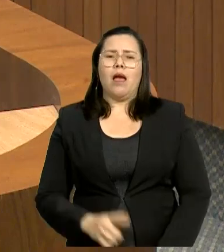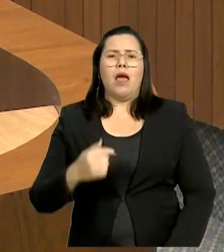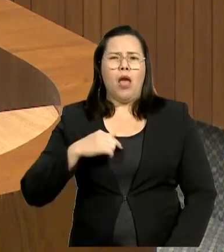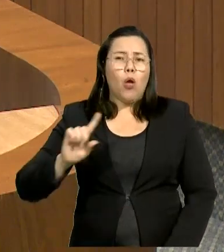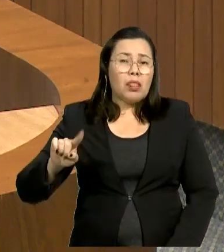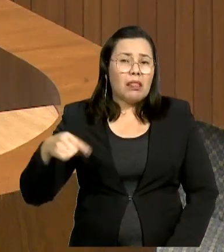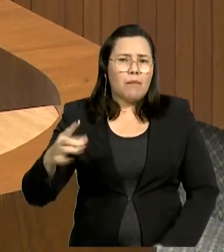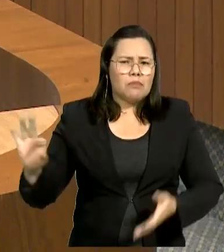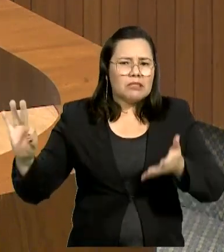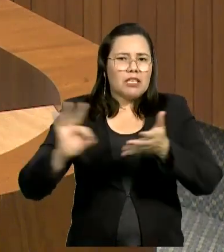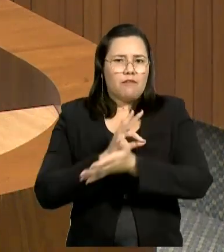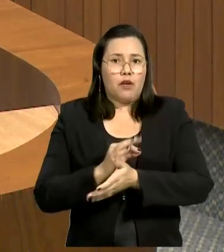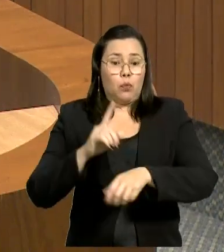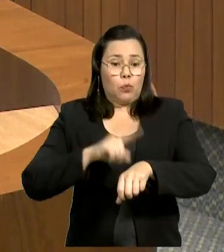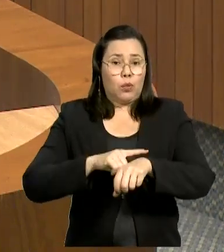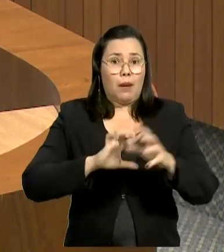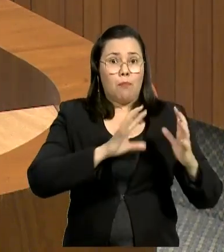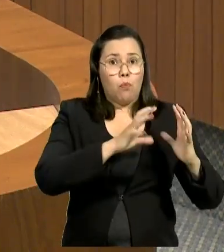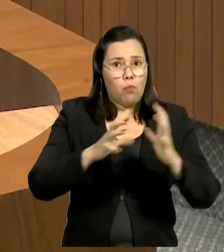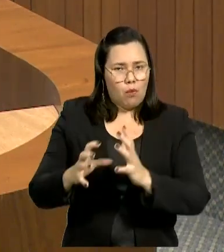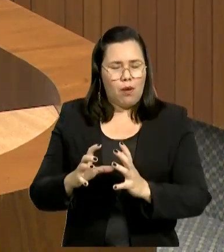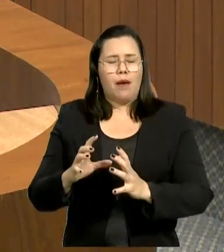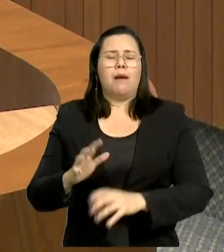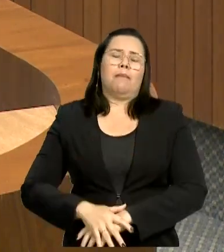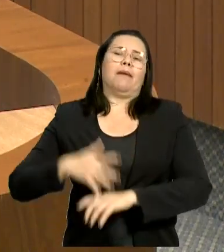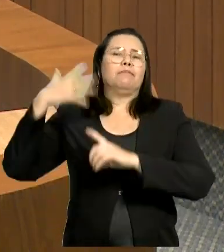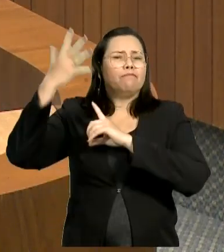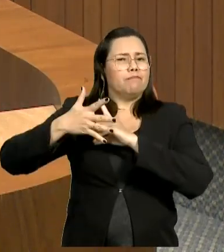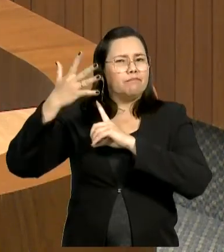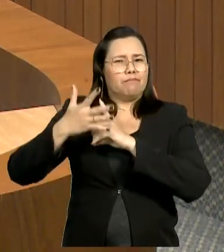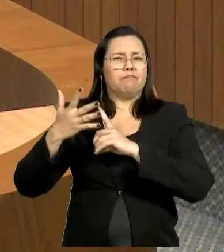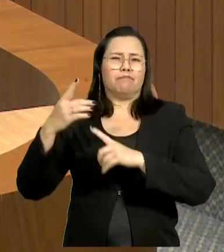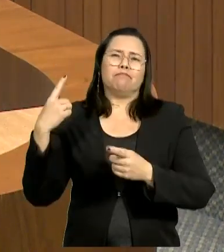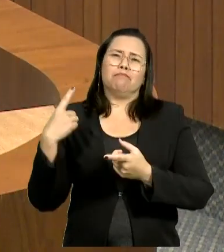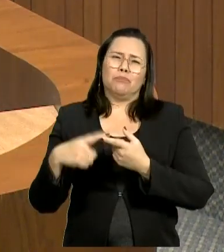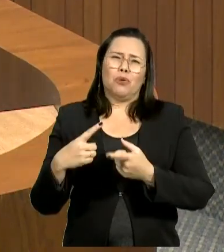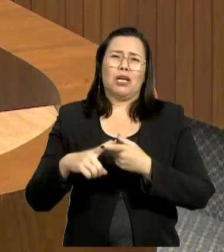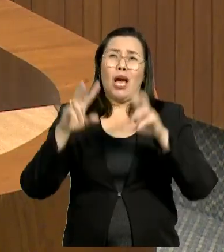de blocos, porque já está ficando exíguo o tempo e os assuntos são muitos. Tem que fundamentar muito bem.